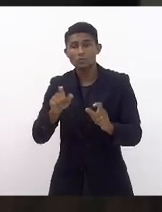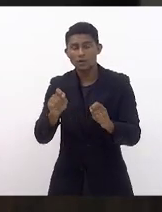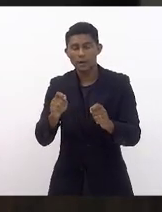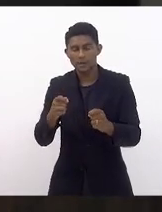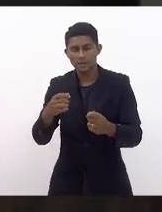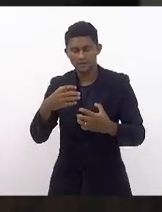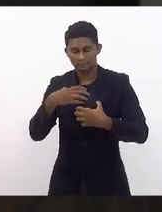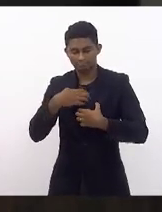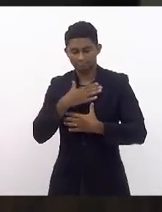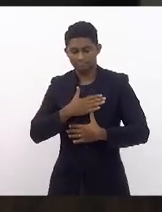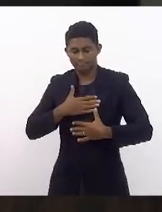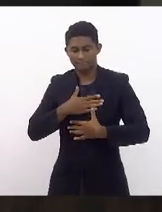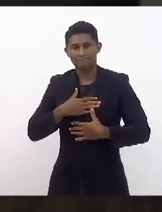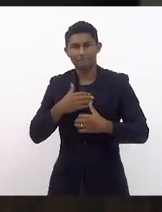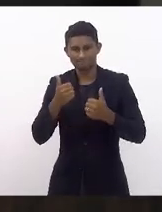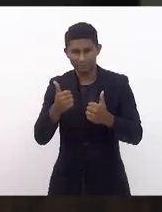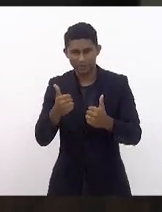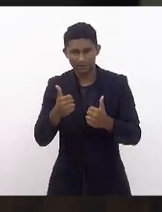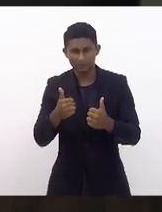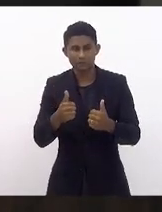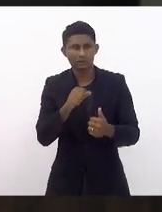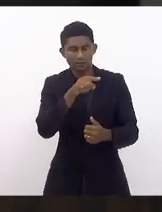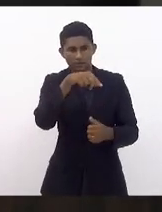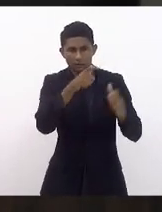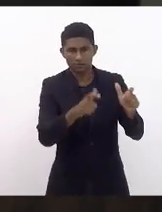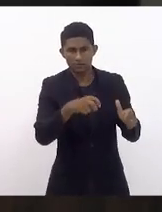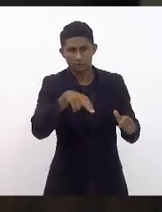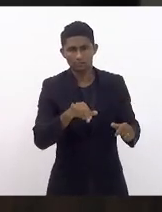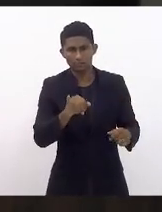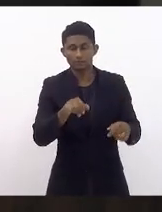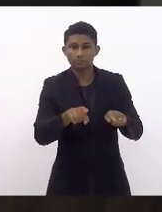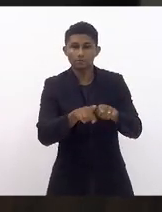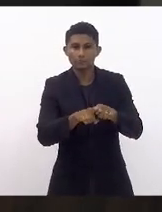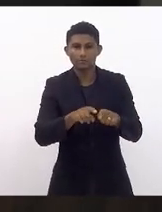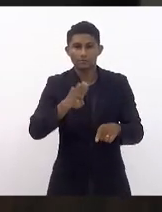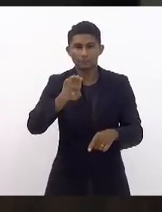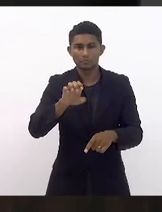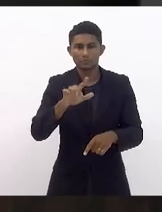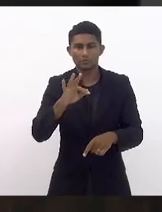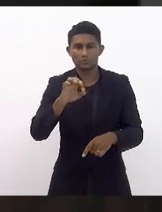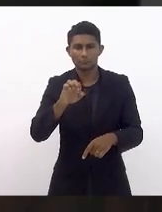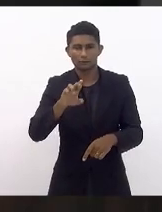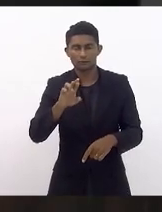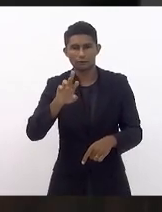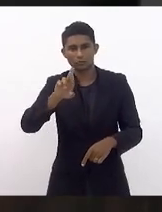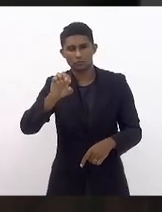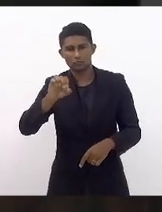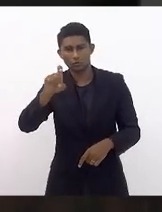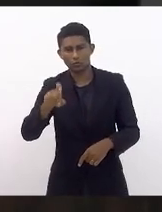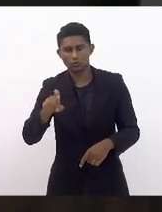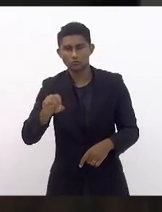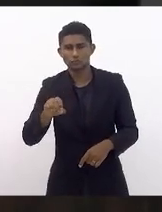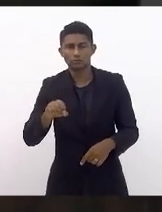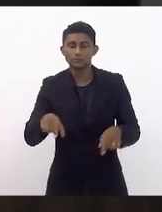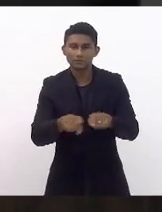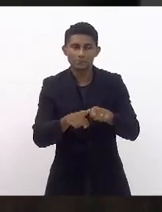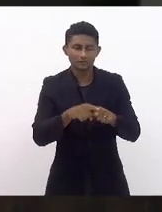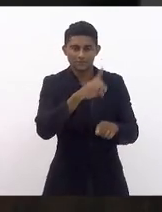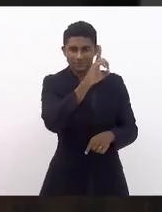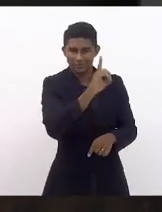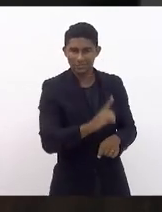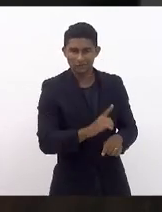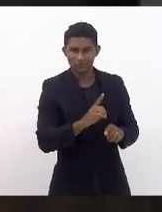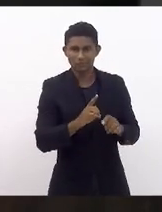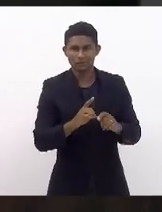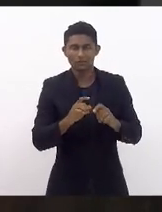Iguaçu. Secretário Municipal Adjunto de Saúde de Belfor Roxo. Diretor do IASERJ, Instituto de Assistência dos Servidores